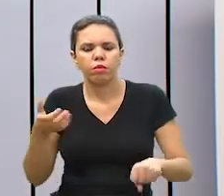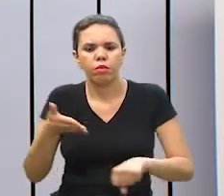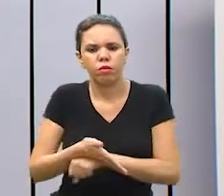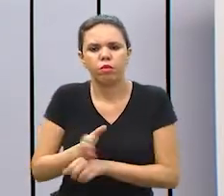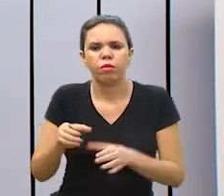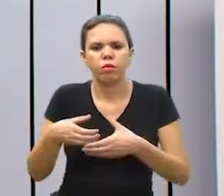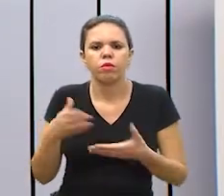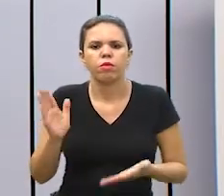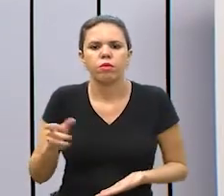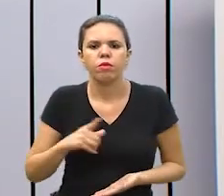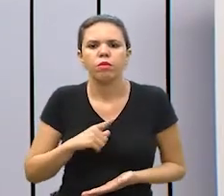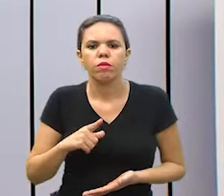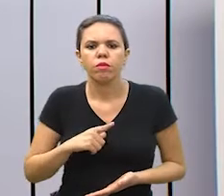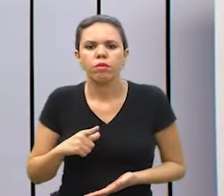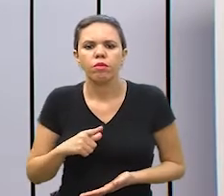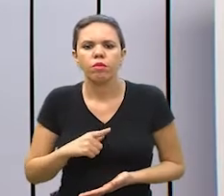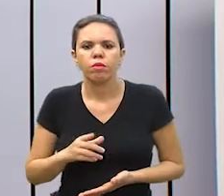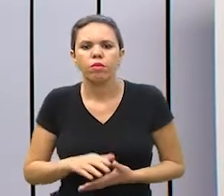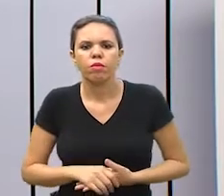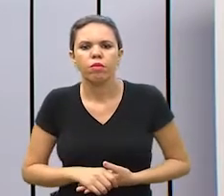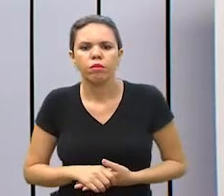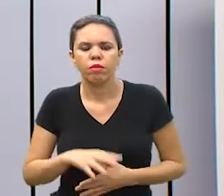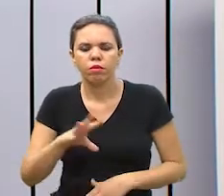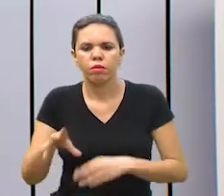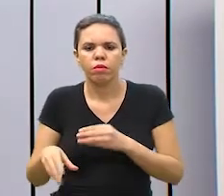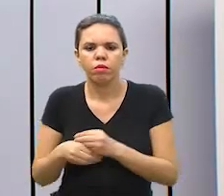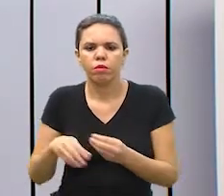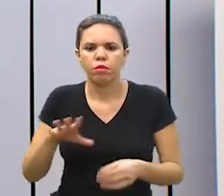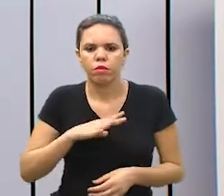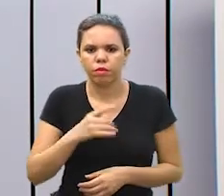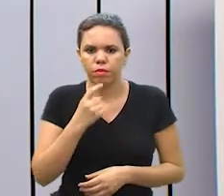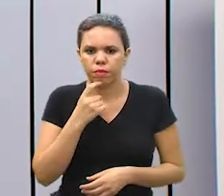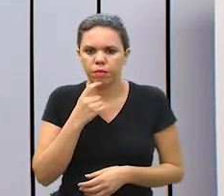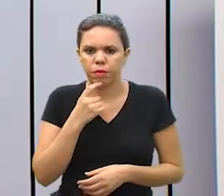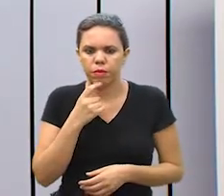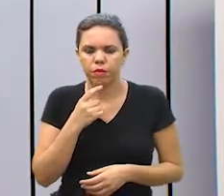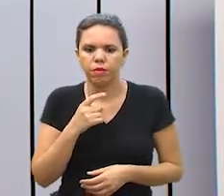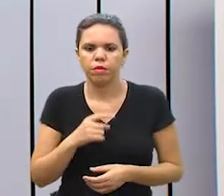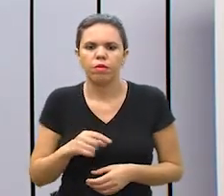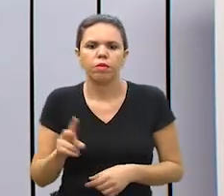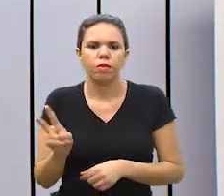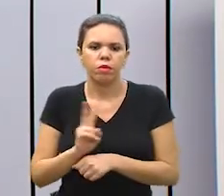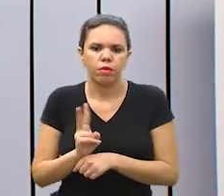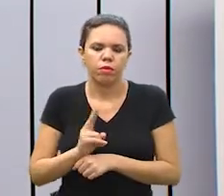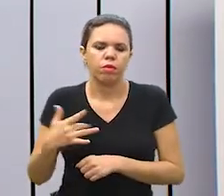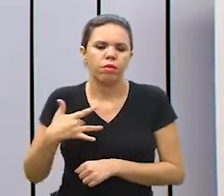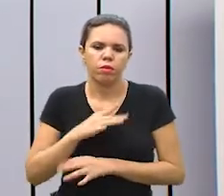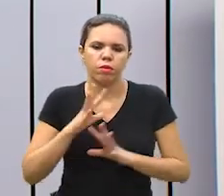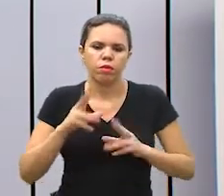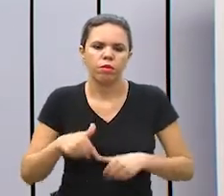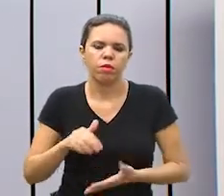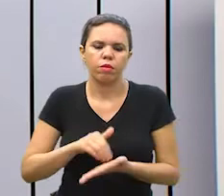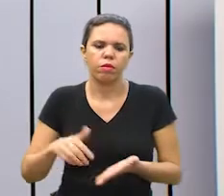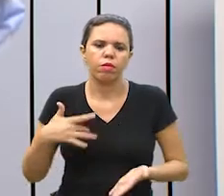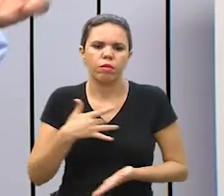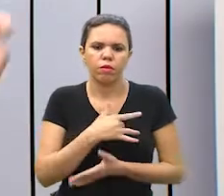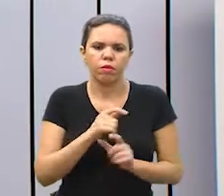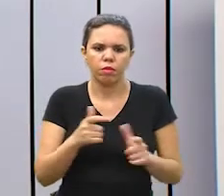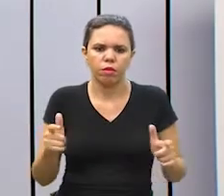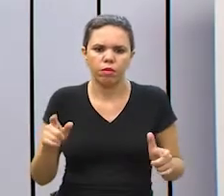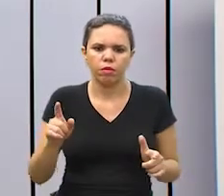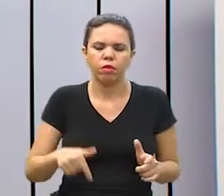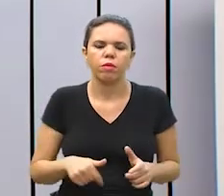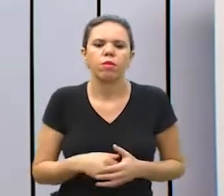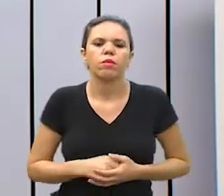desse comitê que já tem, né, instalado na cidade de Campinas, que é da Vigilância Sanitária, Secretaria de Saúde. Vamos ampliar mais